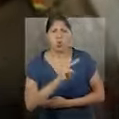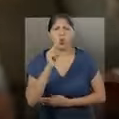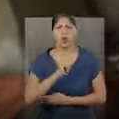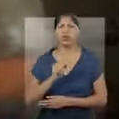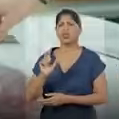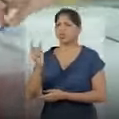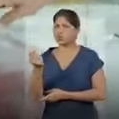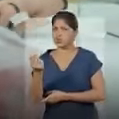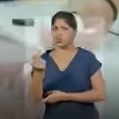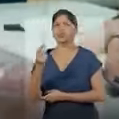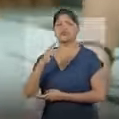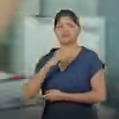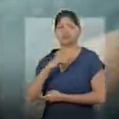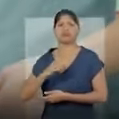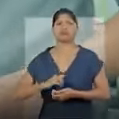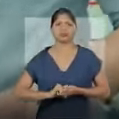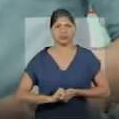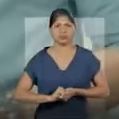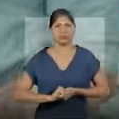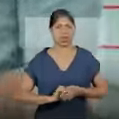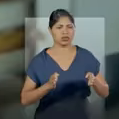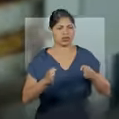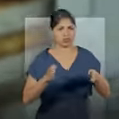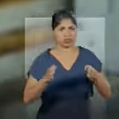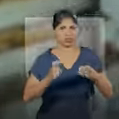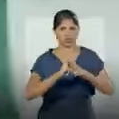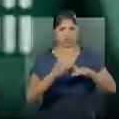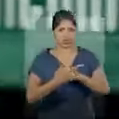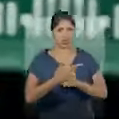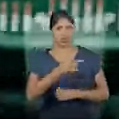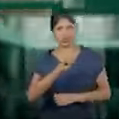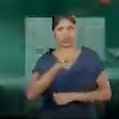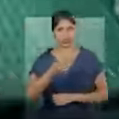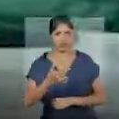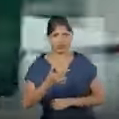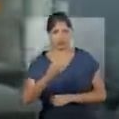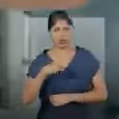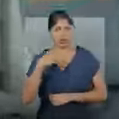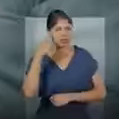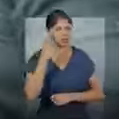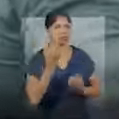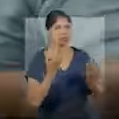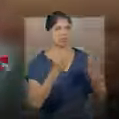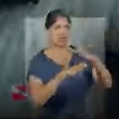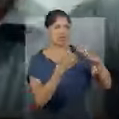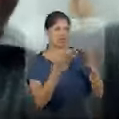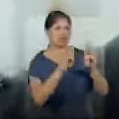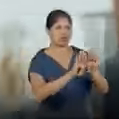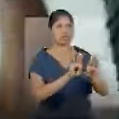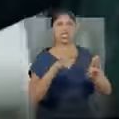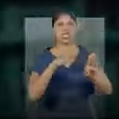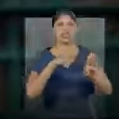sua economia. Quando deu a pandemia em março de 2020, eu pensei de imediato que nós iríamos fechar as portas, mas na verdade ocorreu